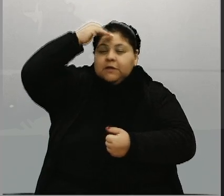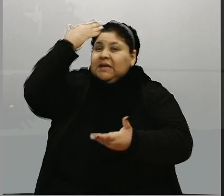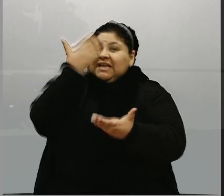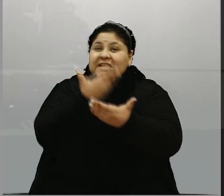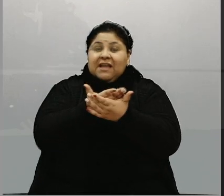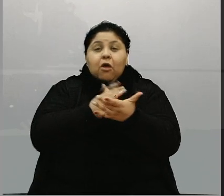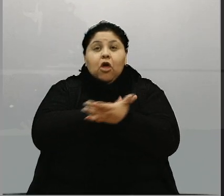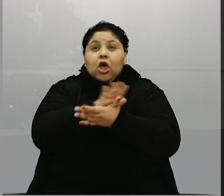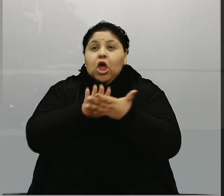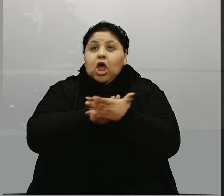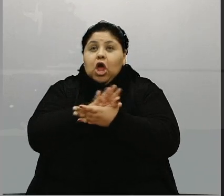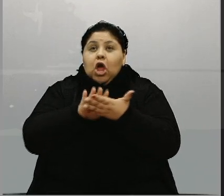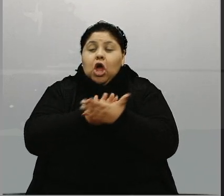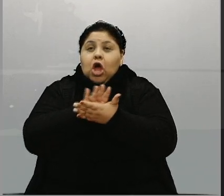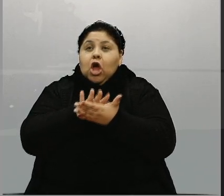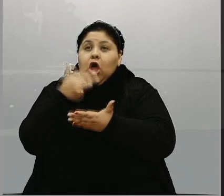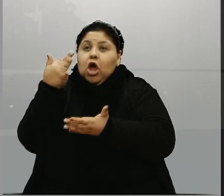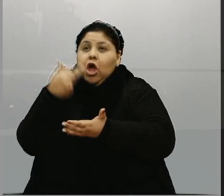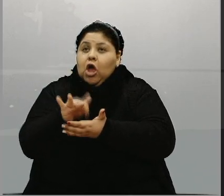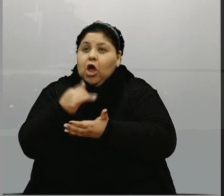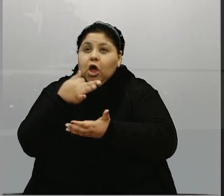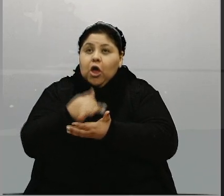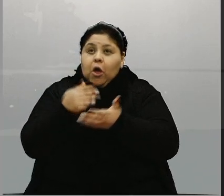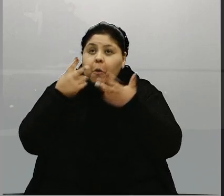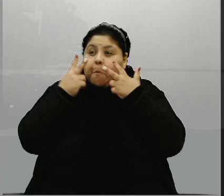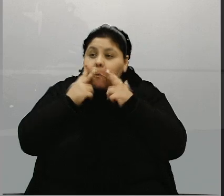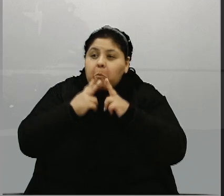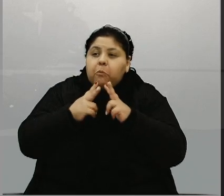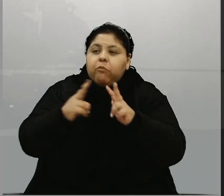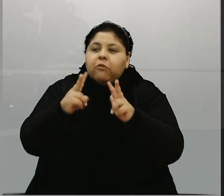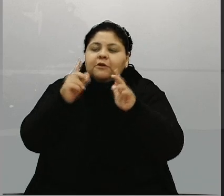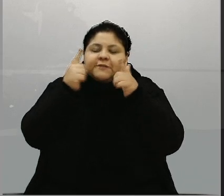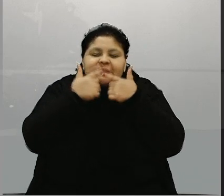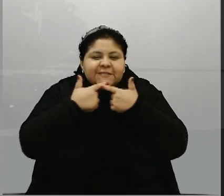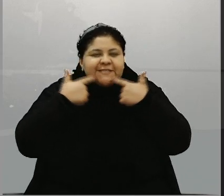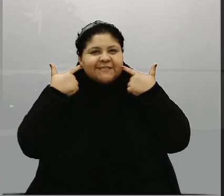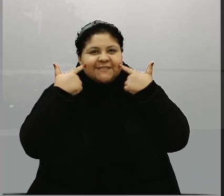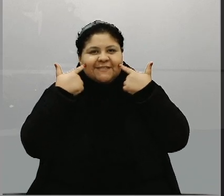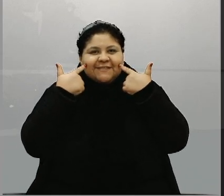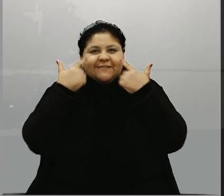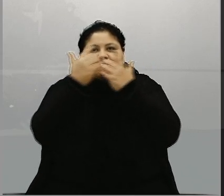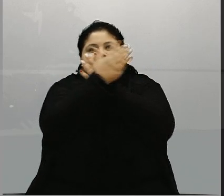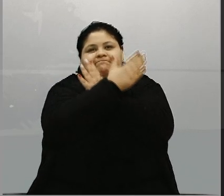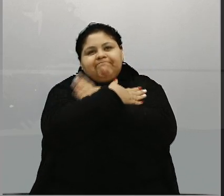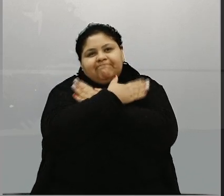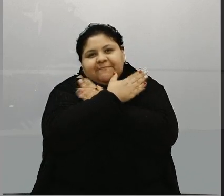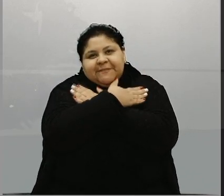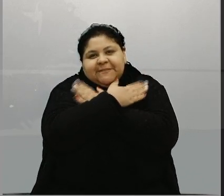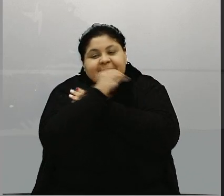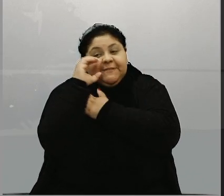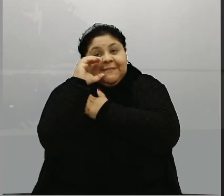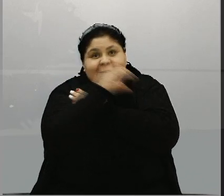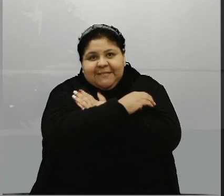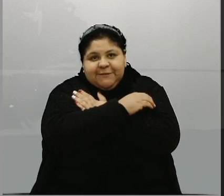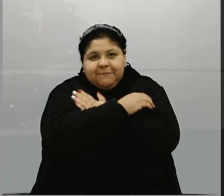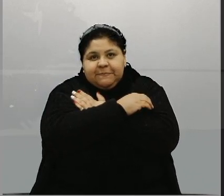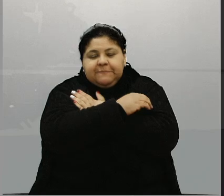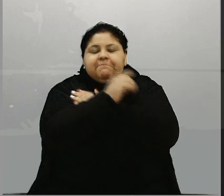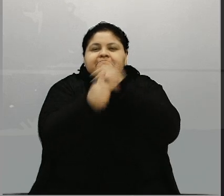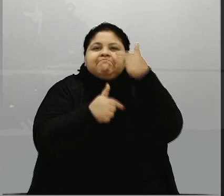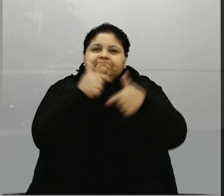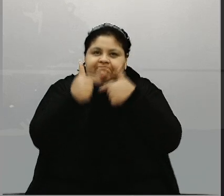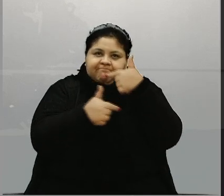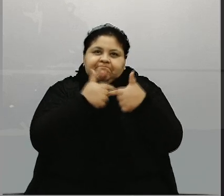dor consegue ser maior que um olhar atento, um sorriso largo e um abraço caloroso. Esse trabalho,